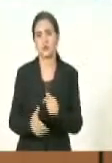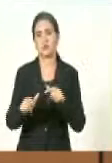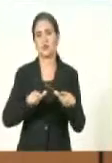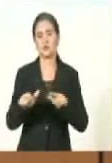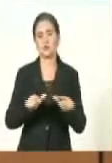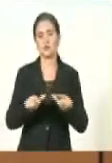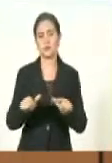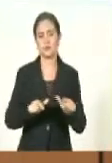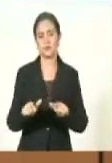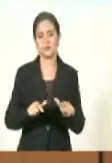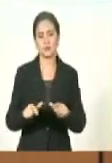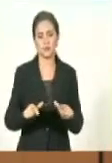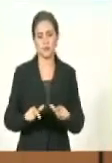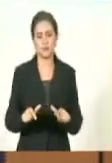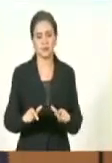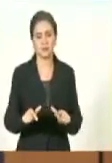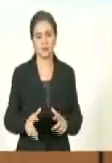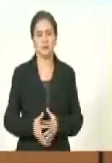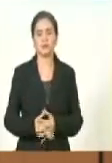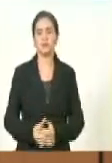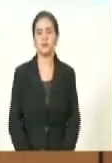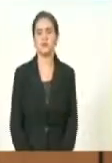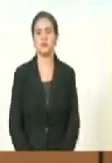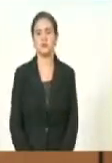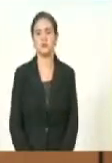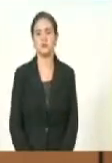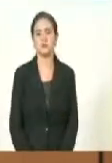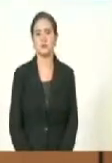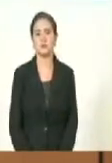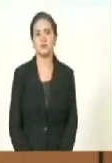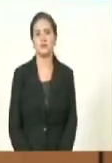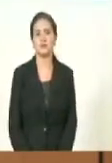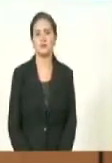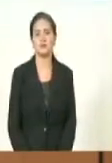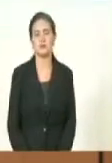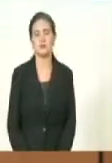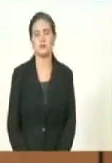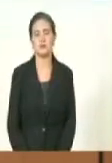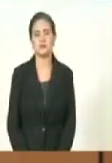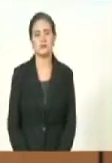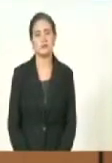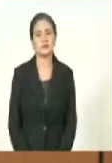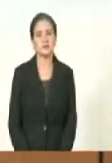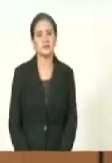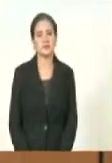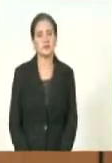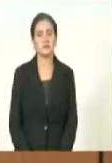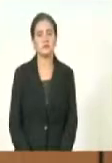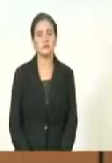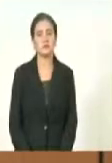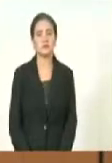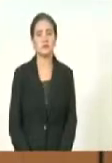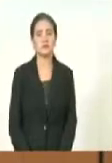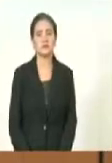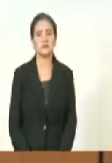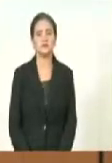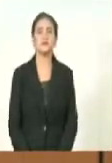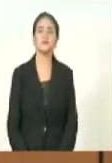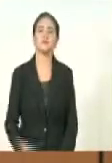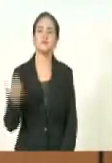como aconteceu também lá em Itães, que quero fazer uma referência, que daquele momento, com a presença do